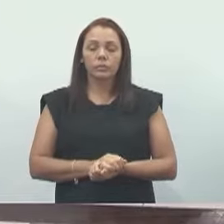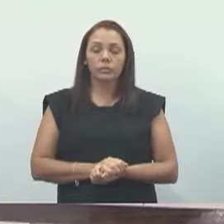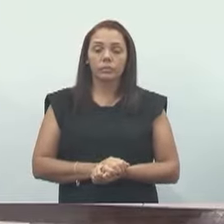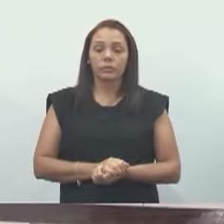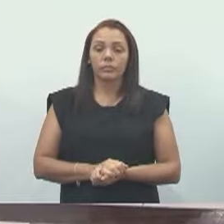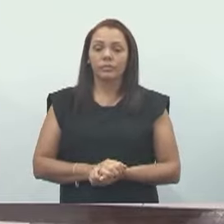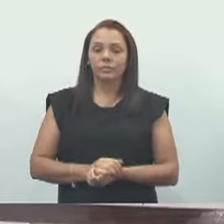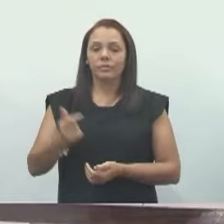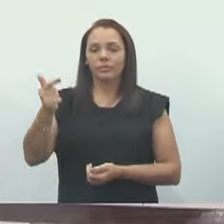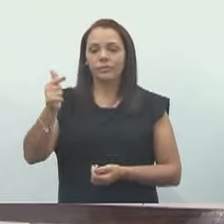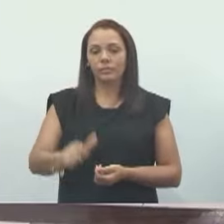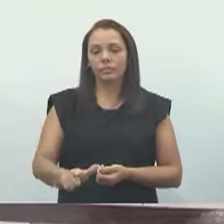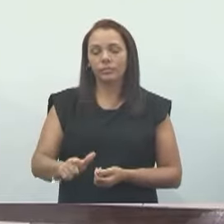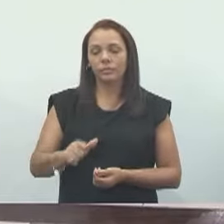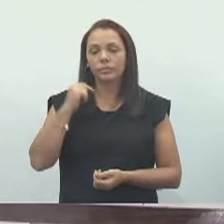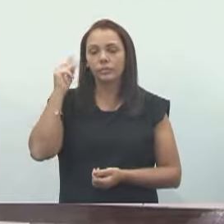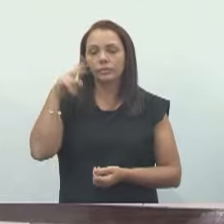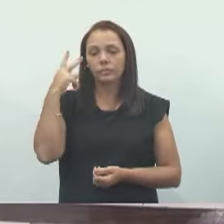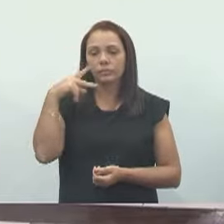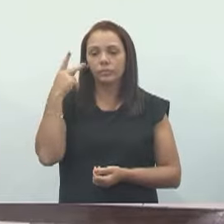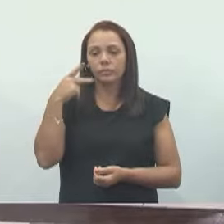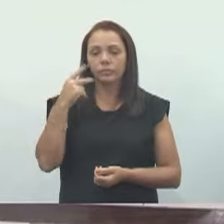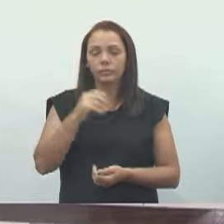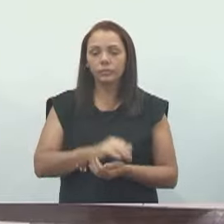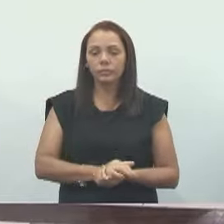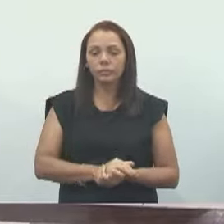Próximo vereador, Paulinho do Esporte, Podemos.